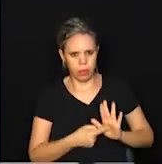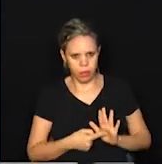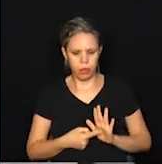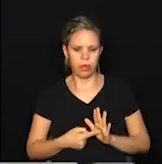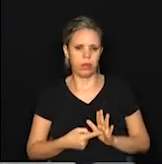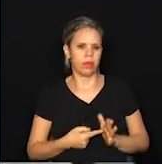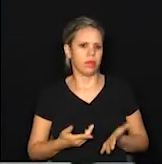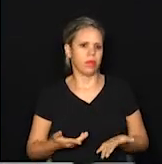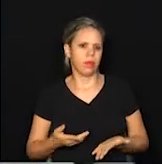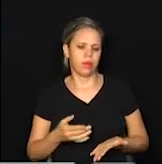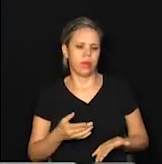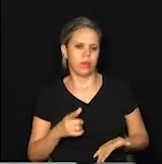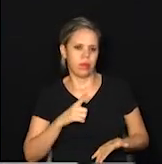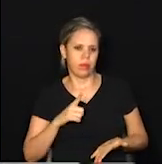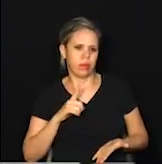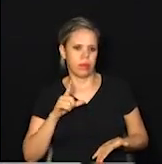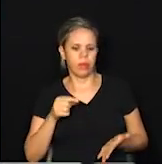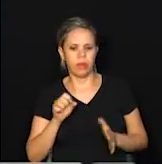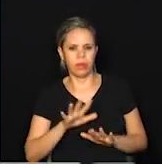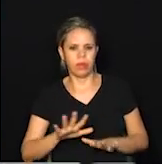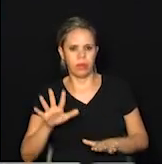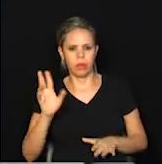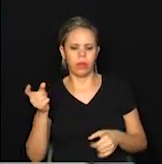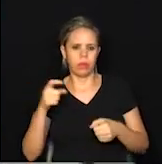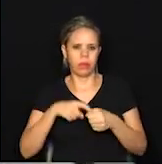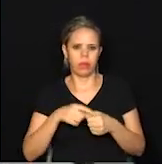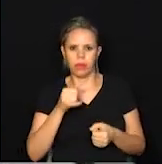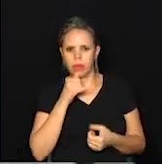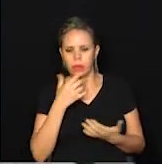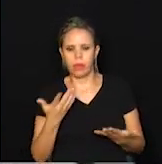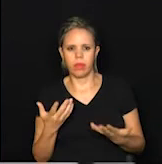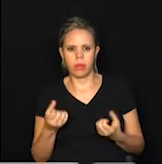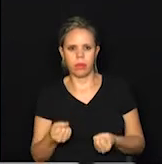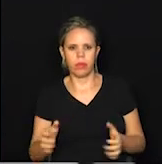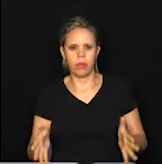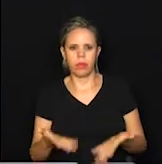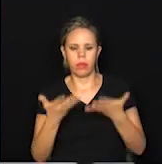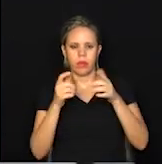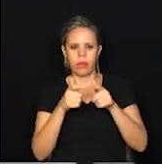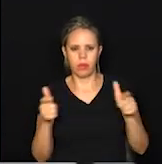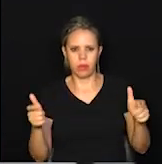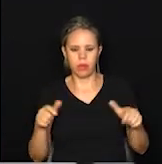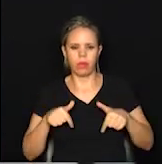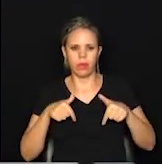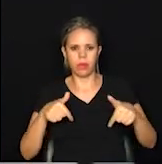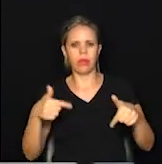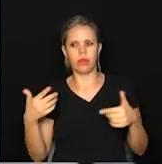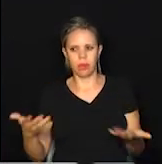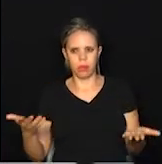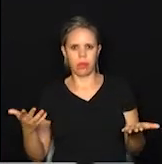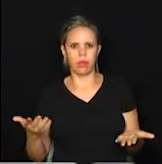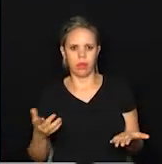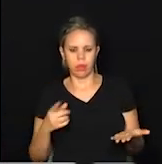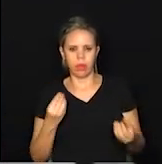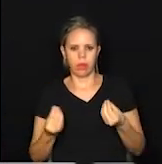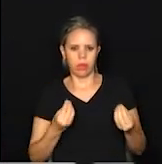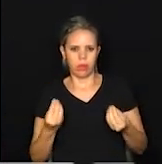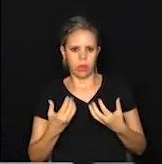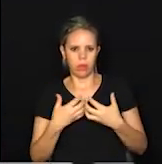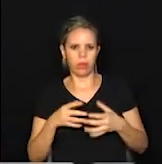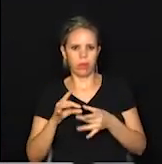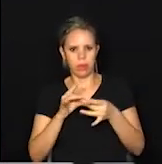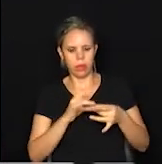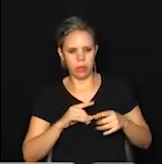vulnerável. Tendo em vista um cenário de retomada, visando incentivar e ampliar essas ações, bem como estabelecer parcerias